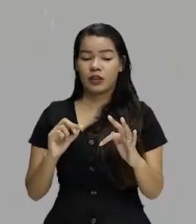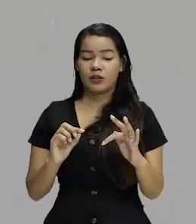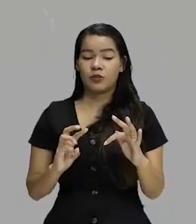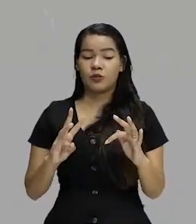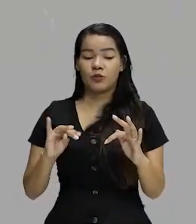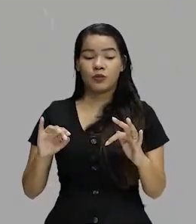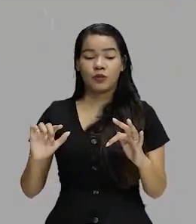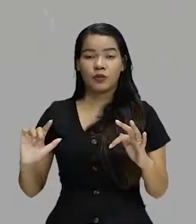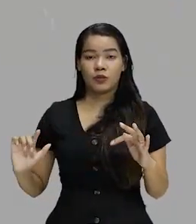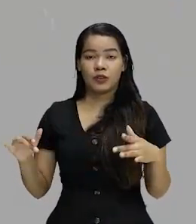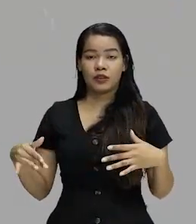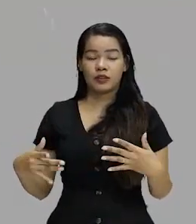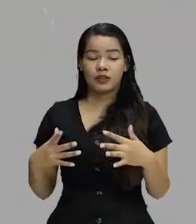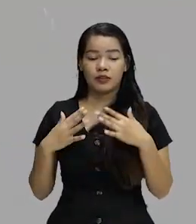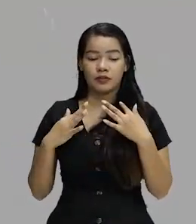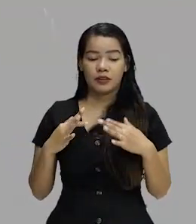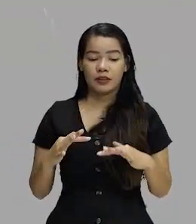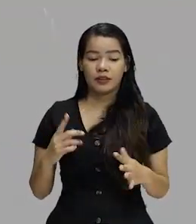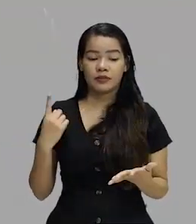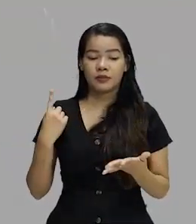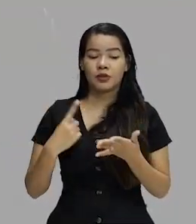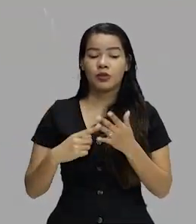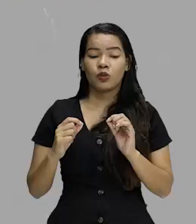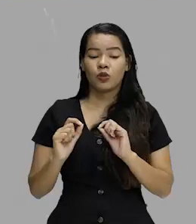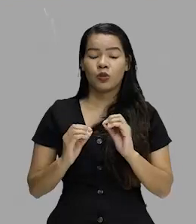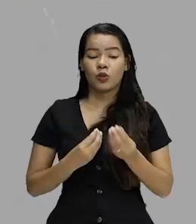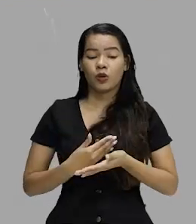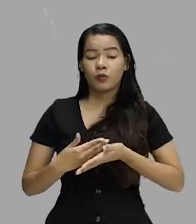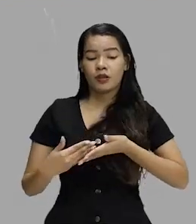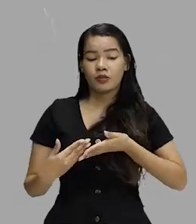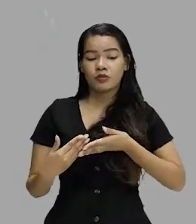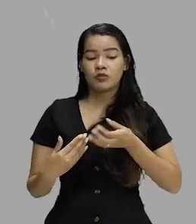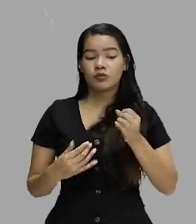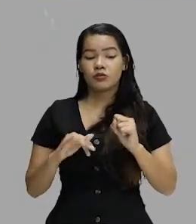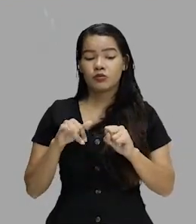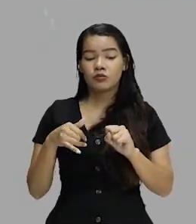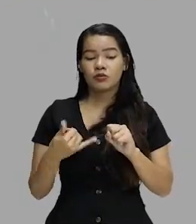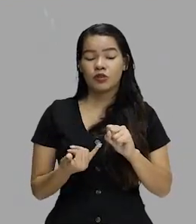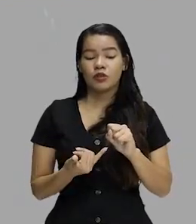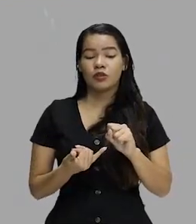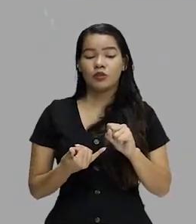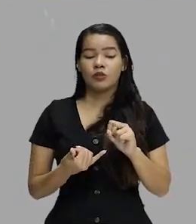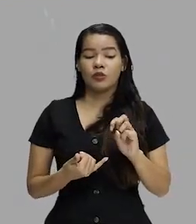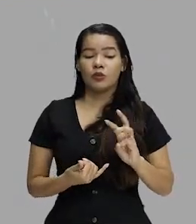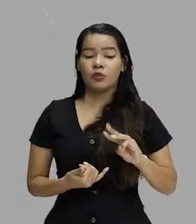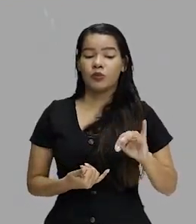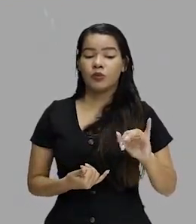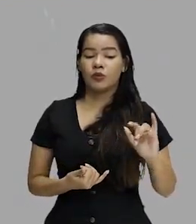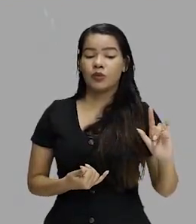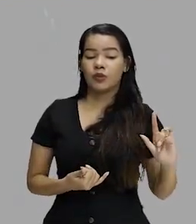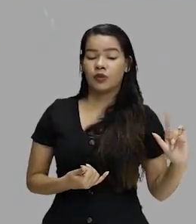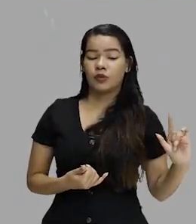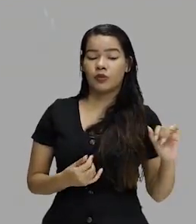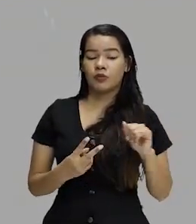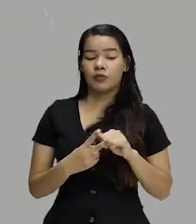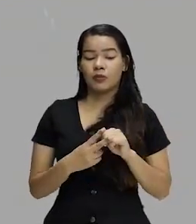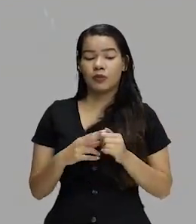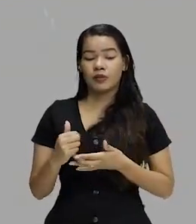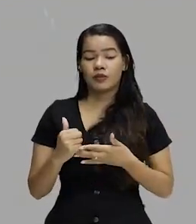lá. Frase afirmativa começa pelo sujeito, will é o verbo auxiliar, depois